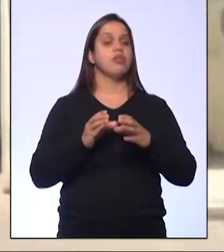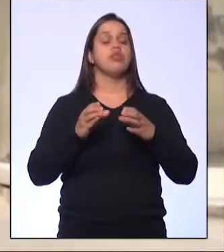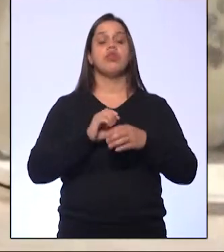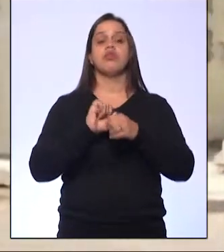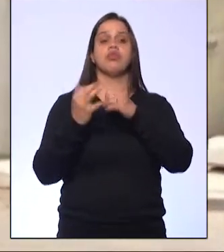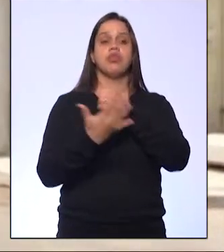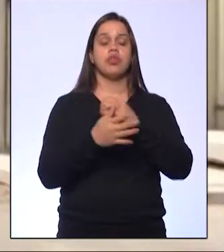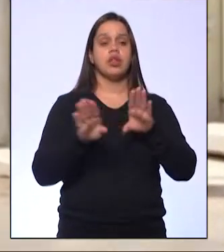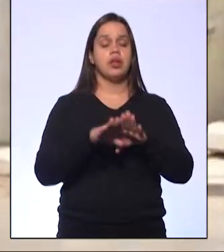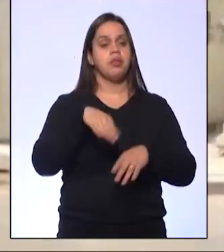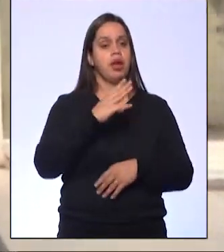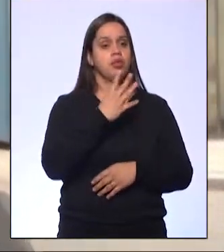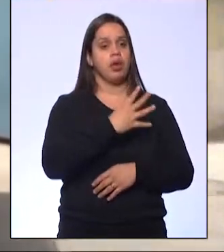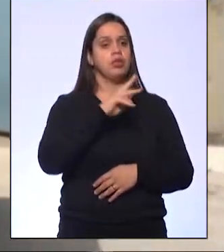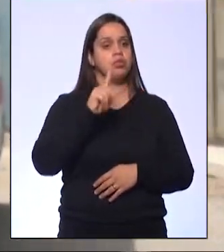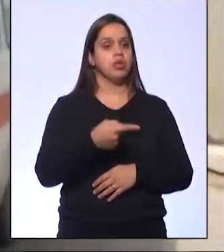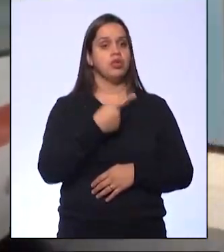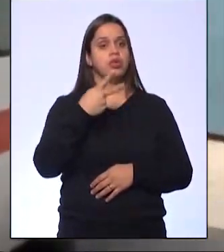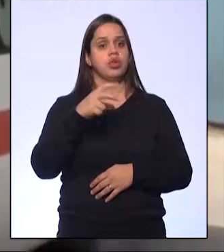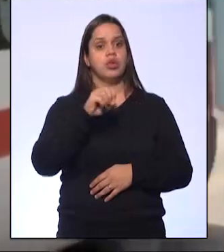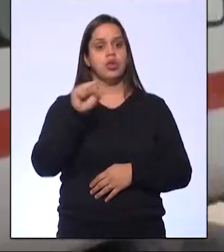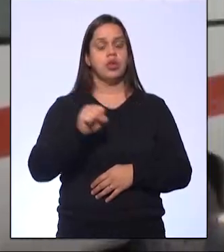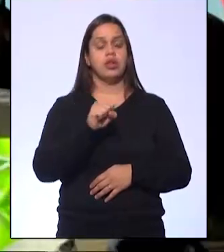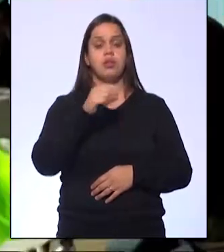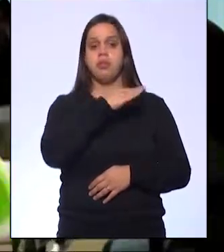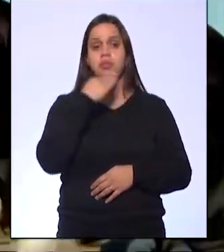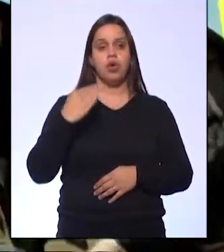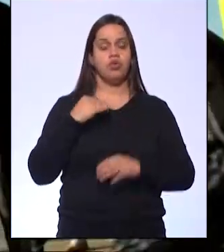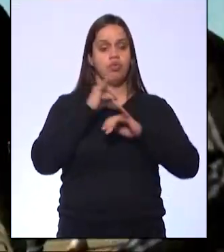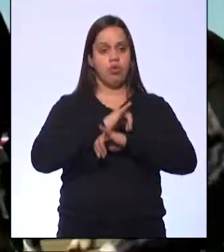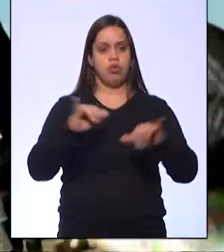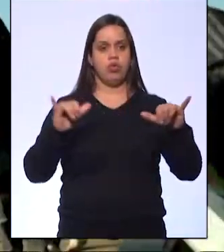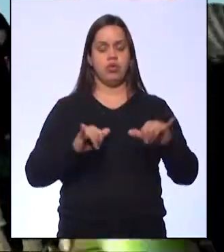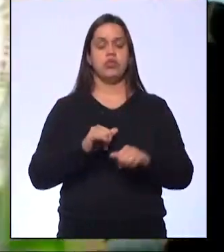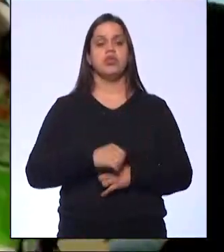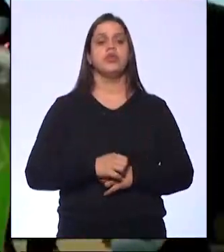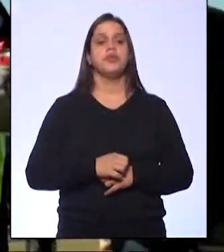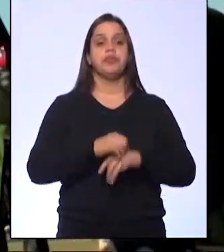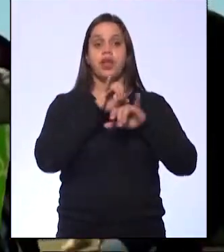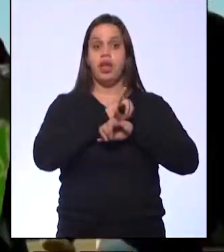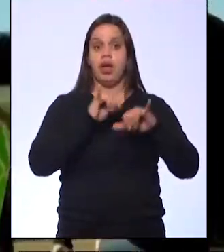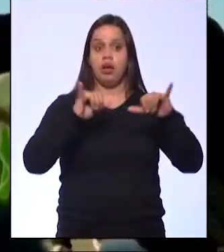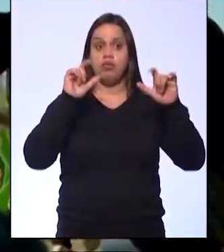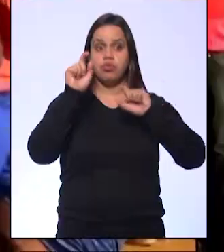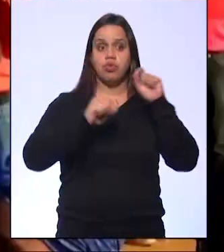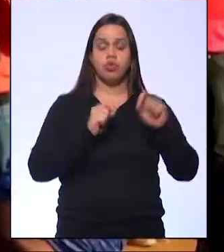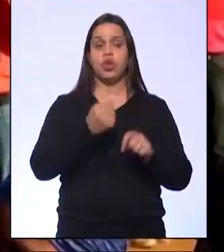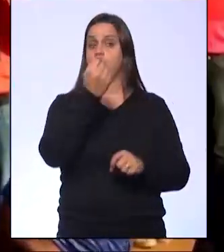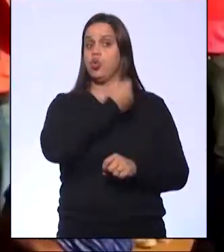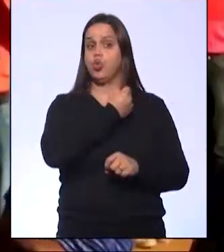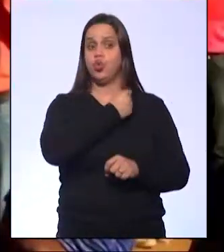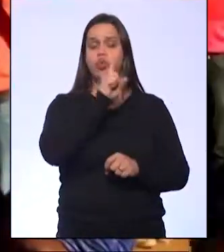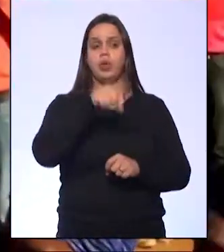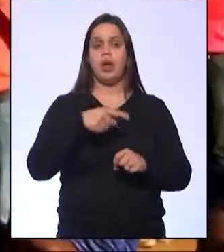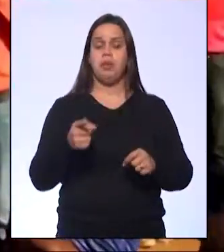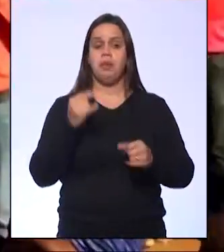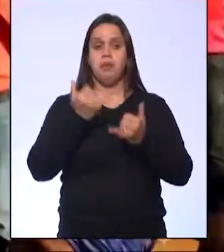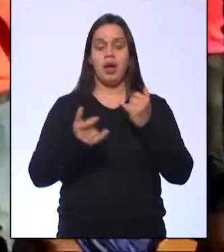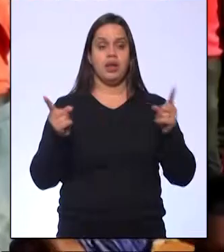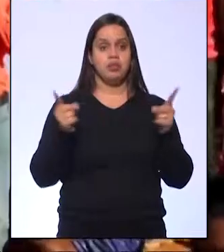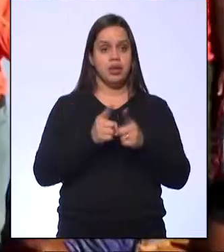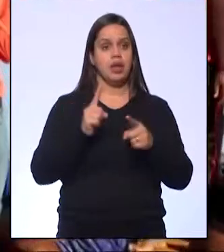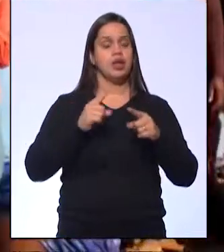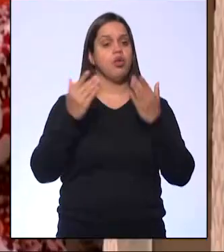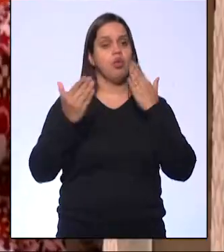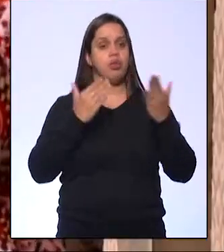de 4.200 mortes foram anunciadas por lá. Segundo a OMS, embora os números sejam relativamente pequenos em